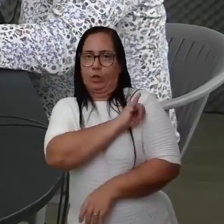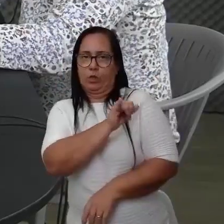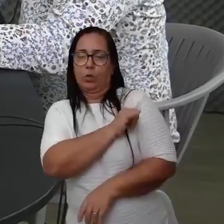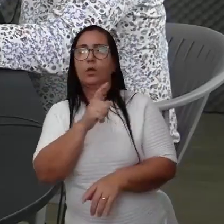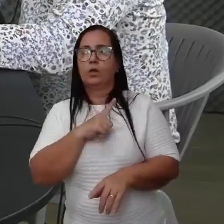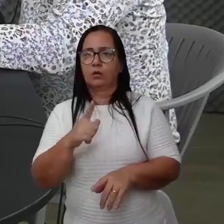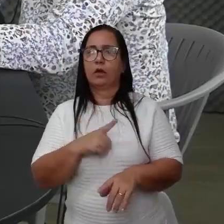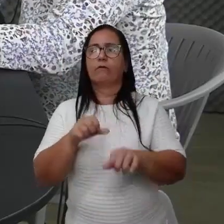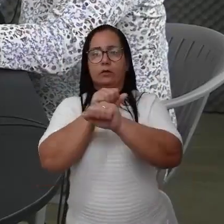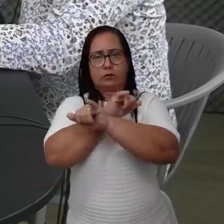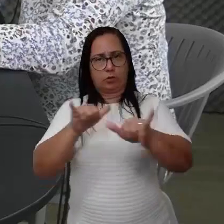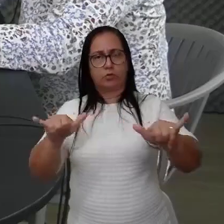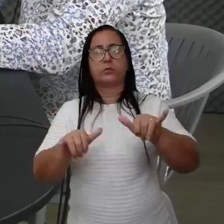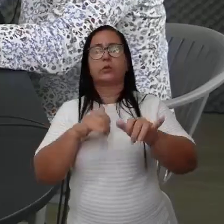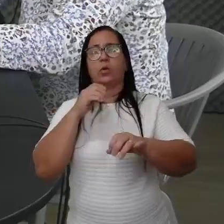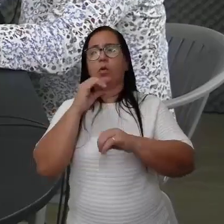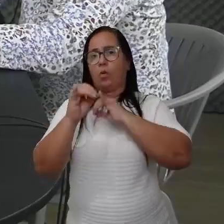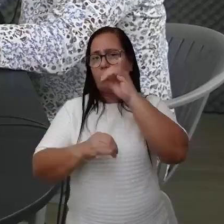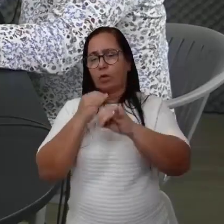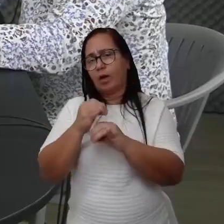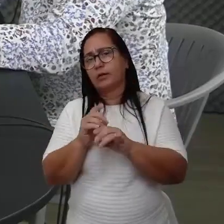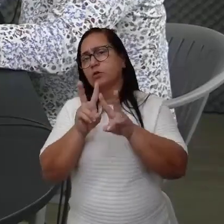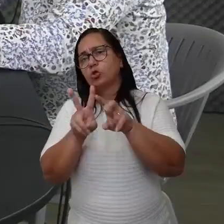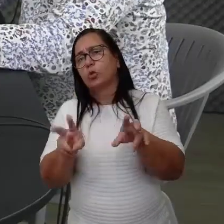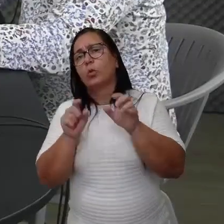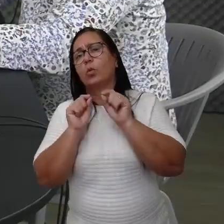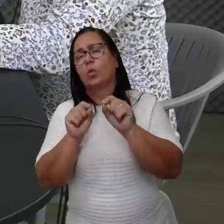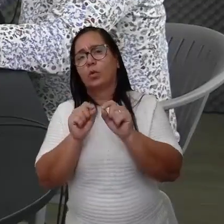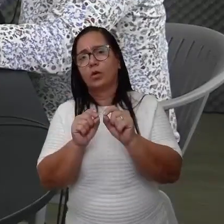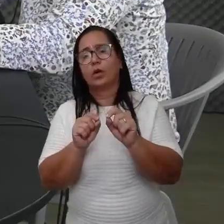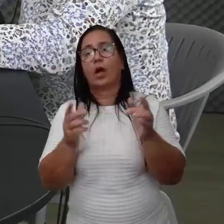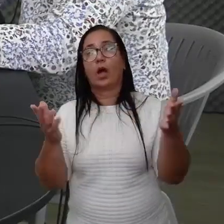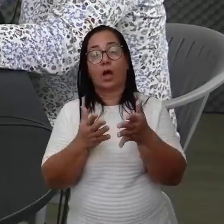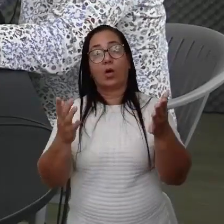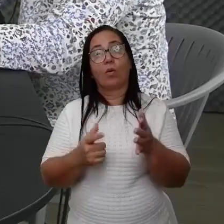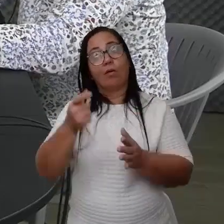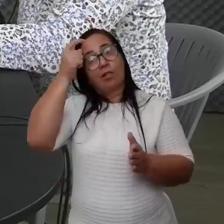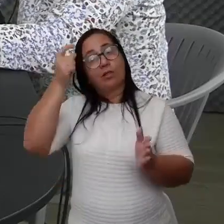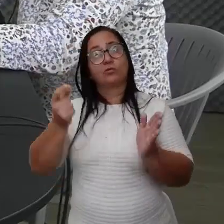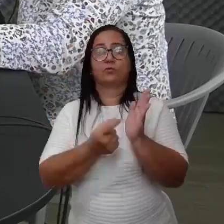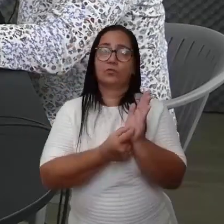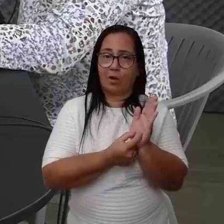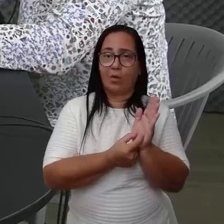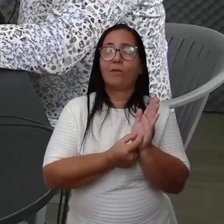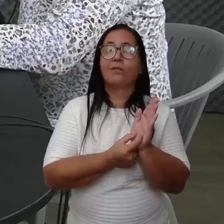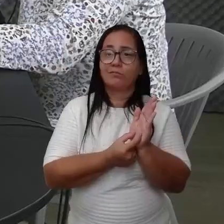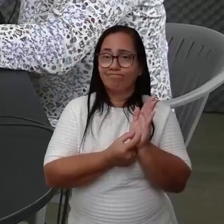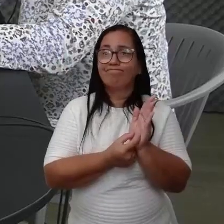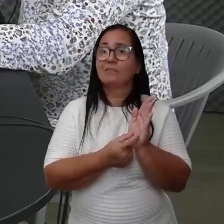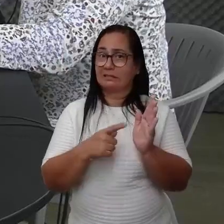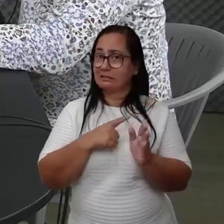transmissão online. E o foco da discussão era educação midiática e agora com inteligência artificial. A gente tem aí a